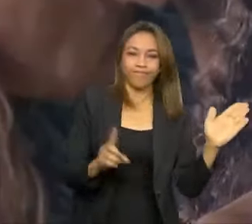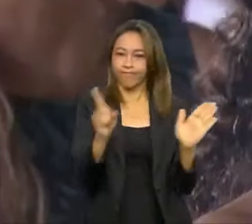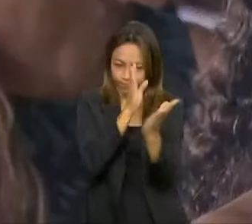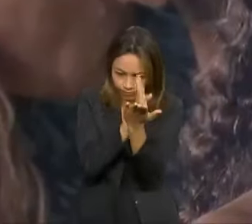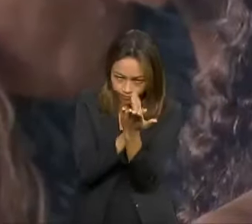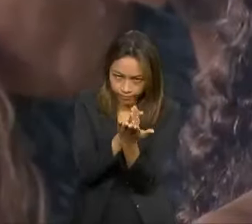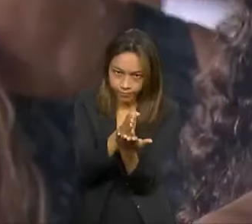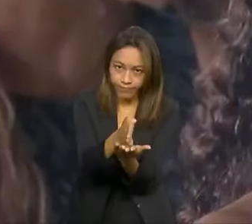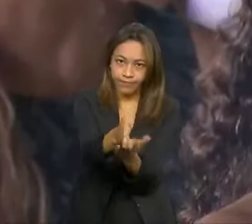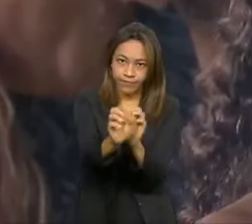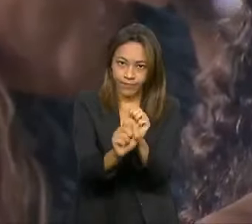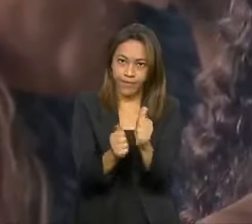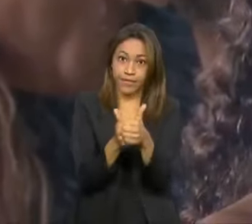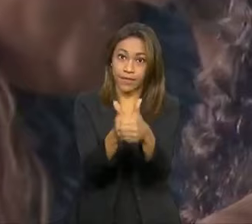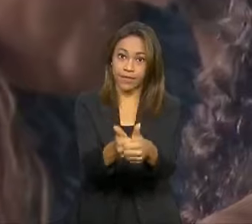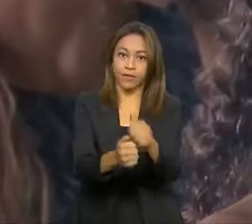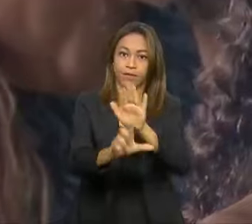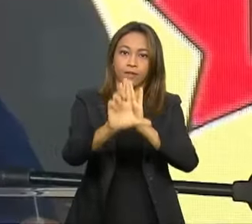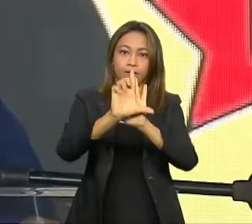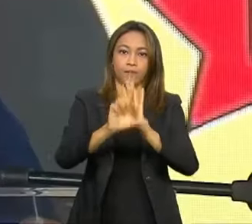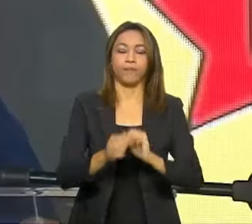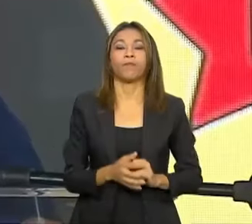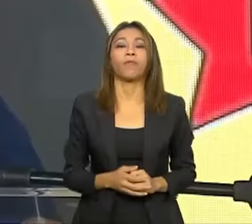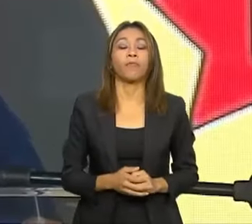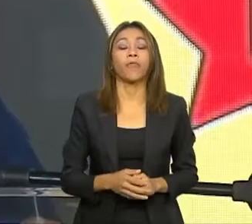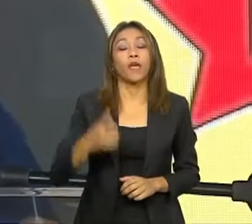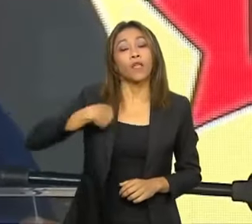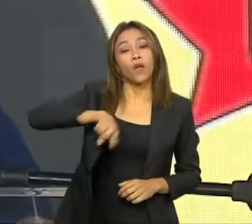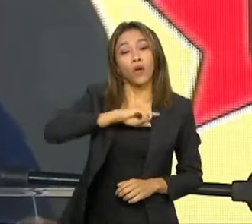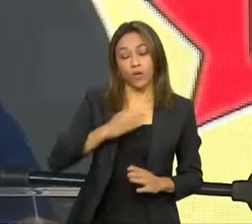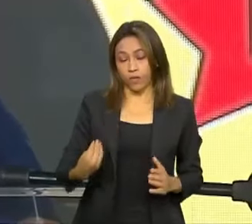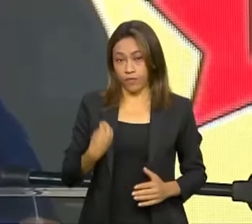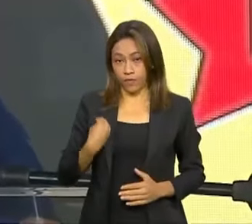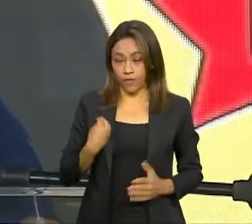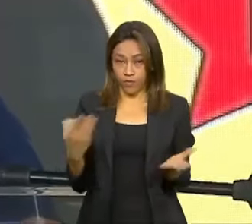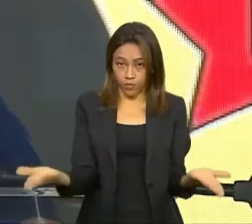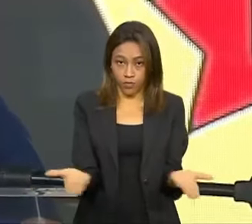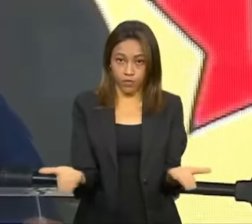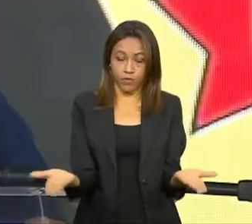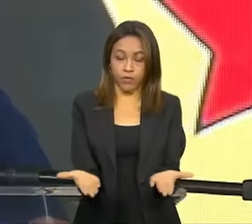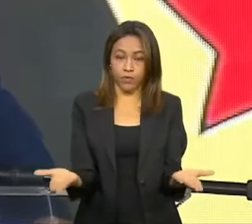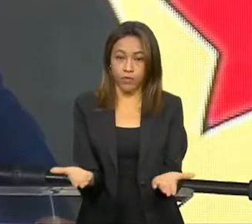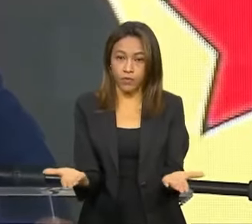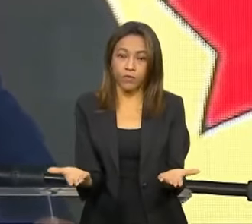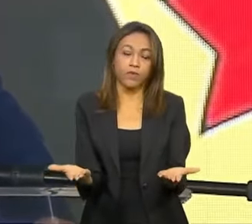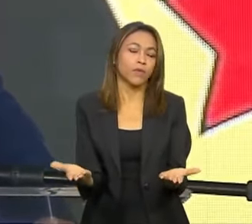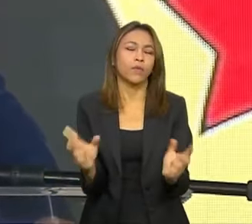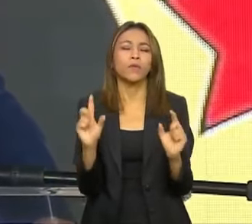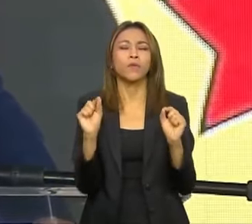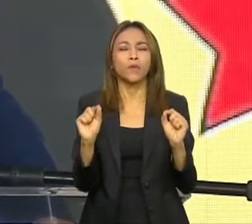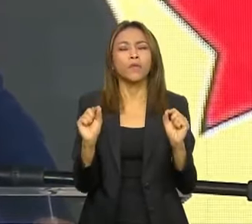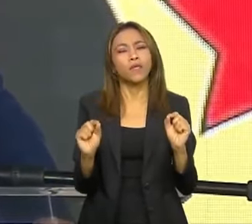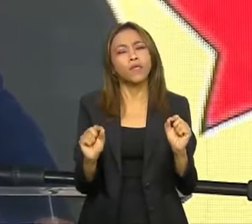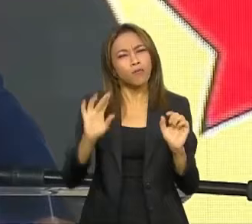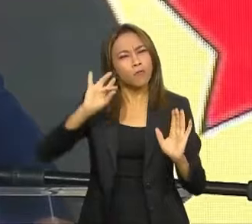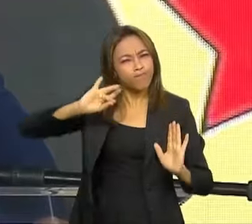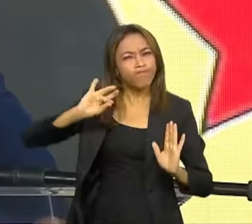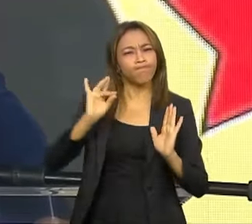Nós vivemos uma quadra histórica em que há enorme atualidade nesse